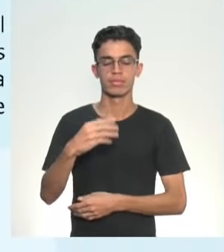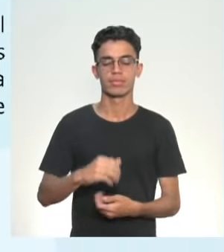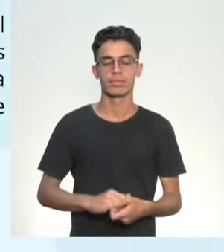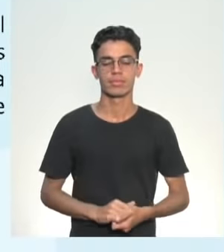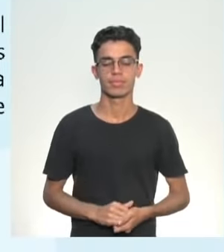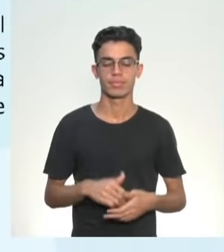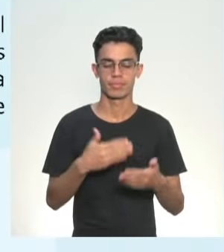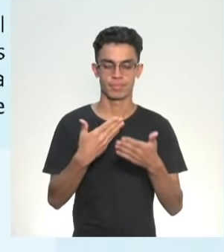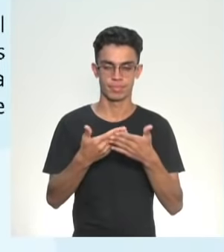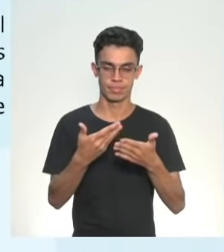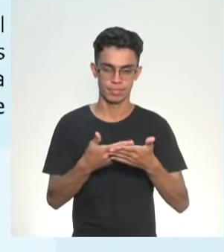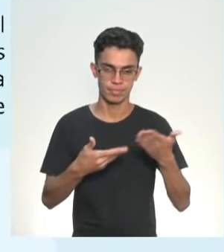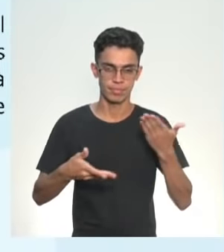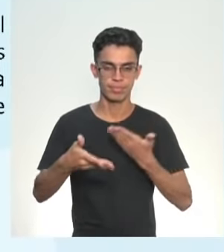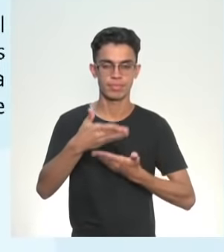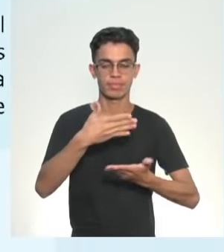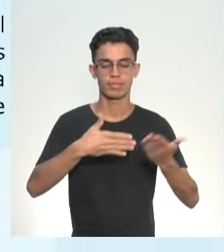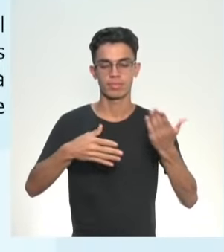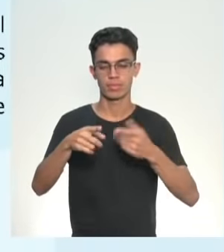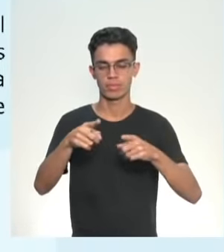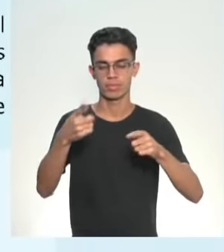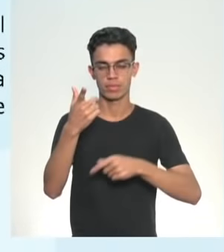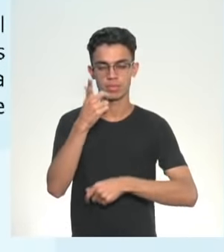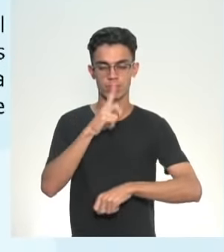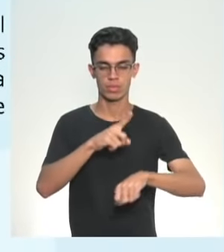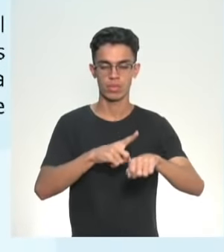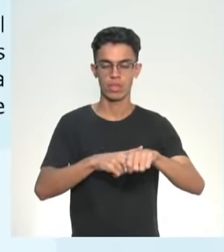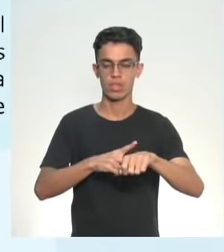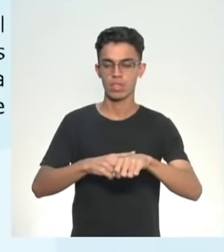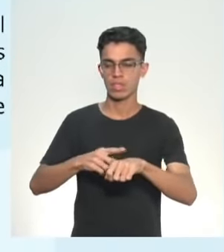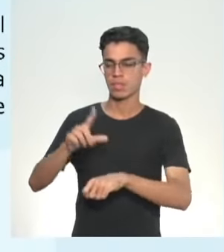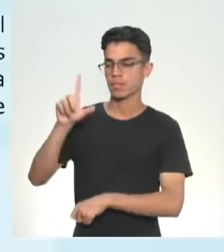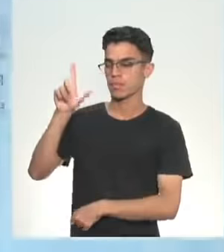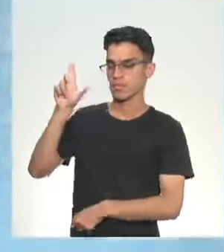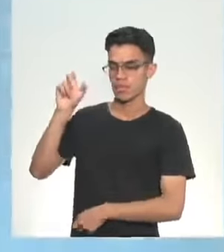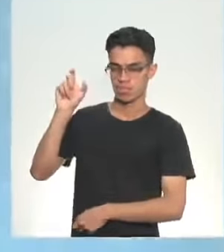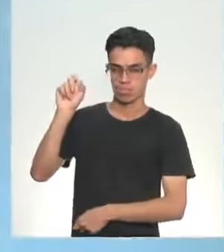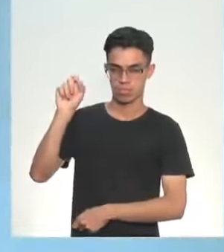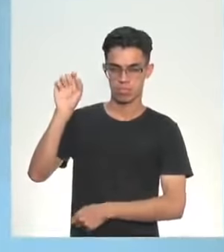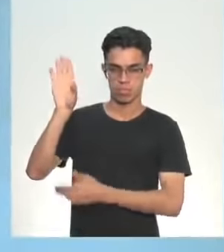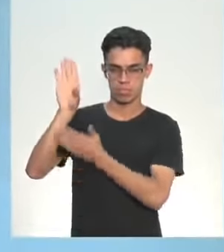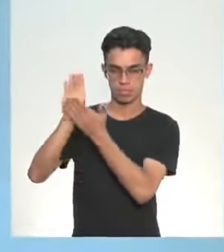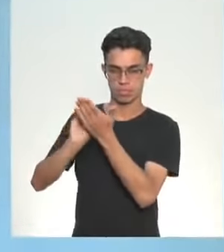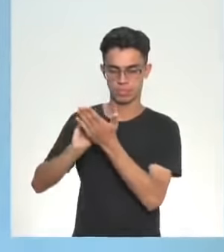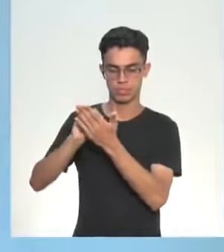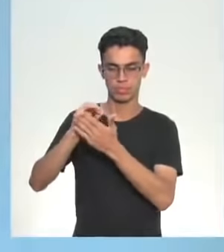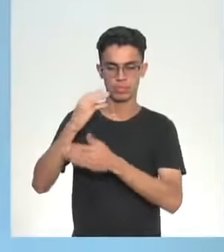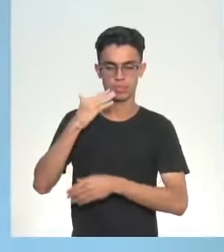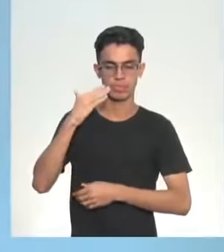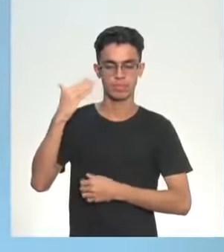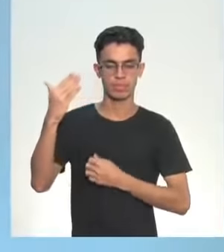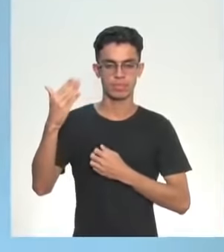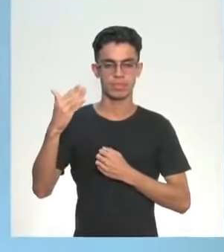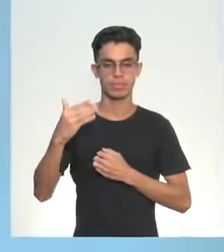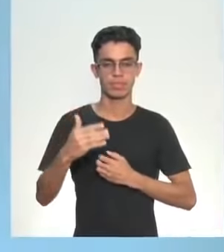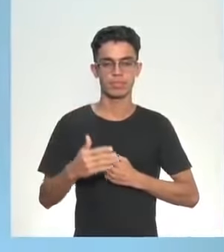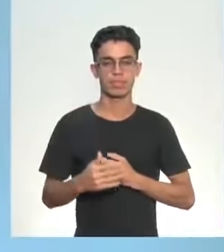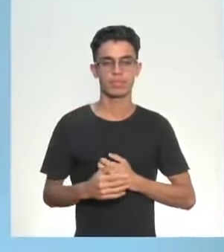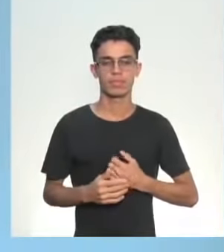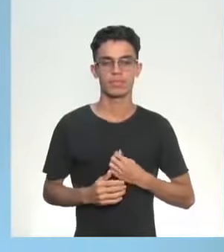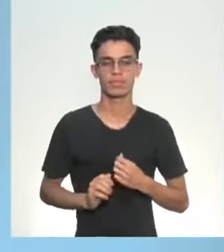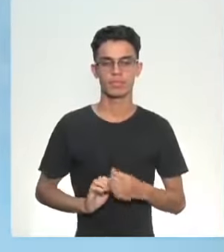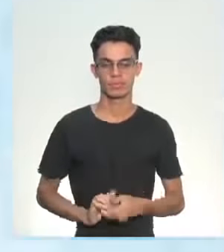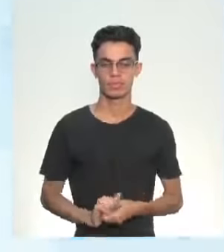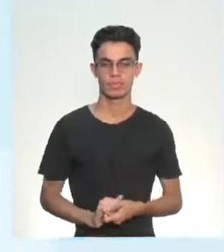como vocês tudo bem acho que já deu tempo também de dar o print na tela vamos para frente da cê vai ganhando